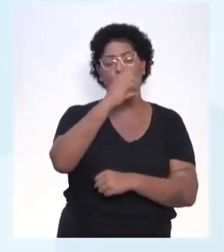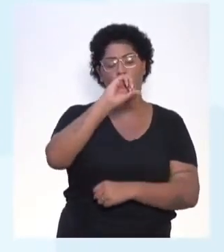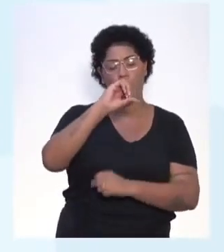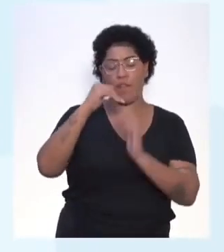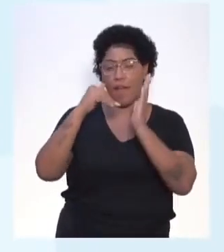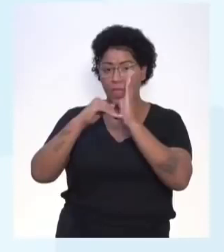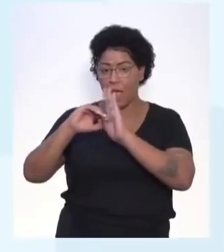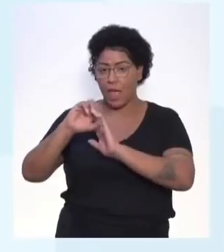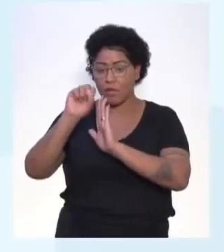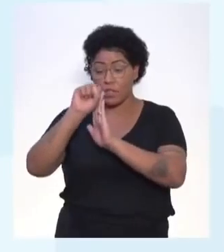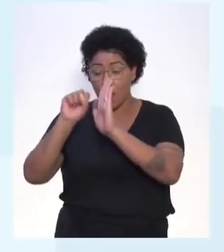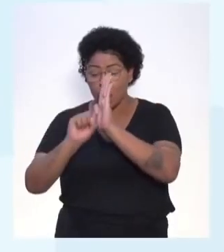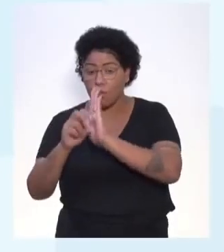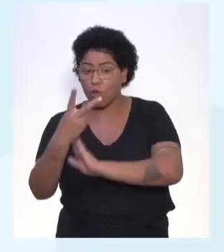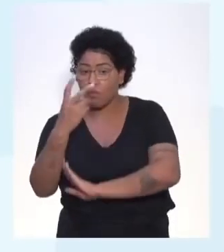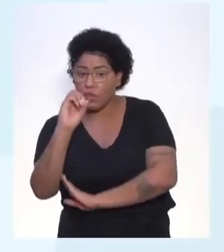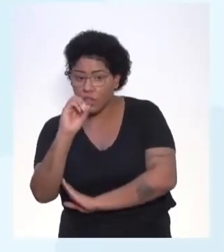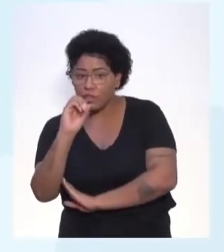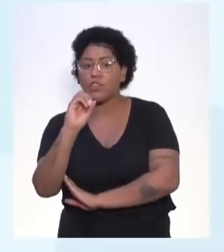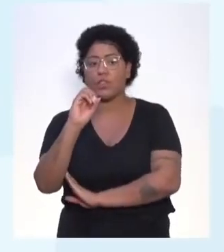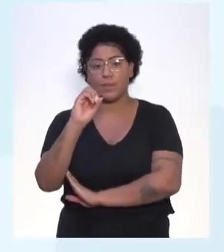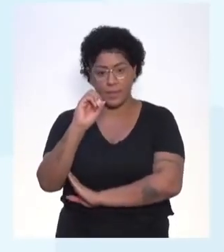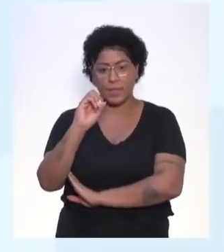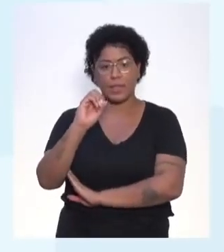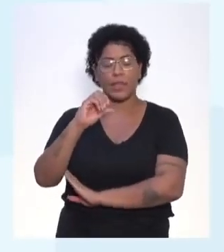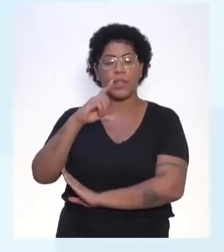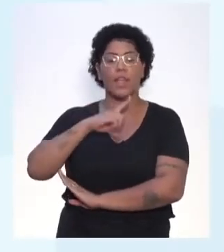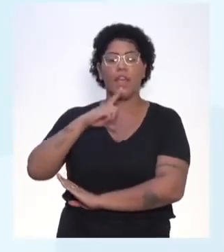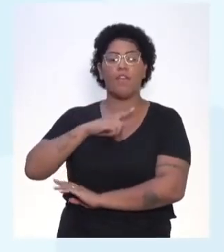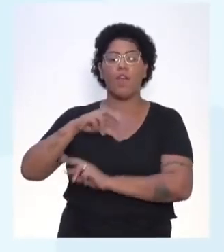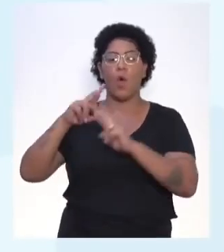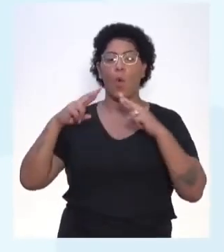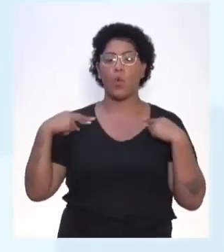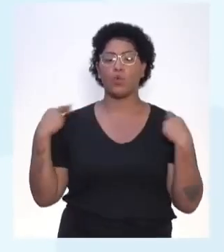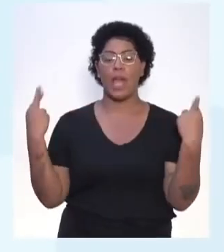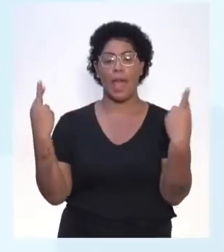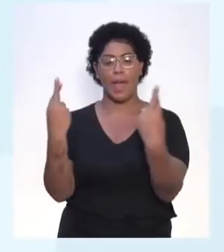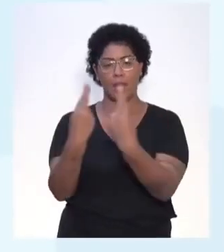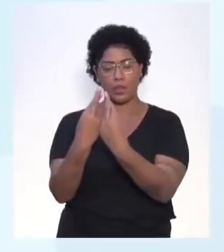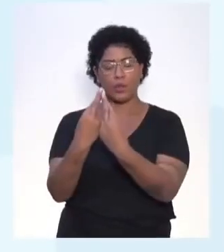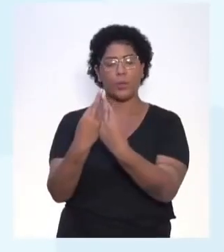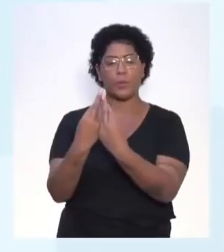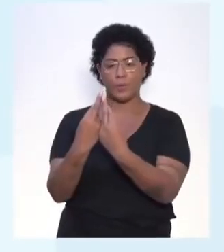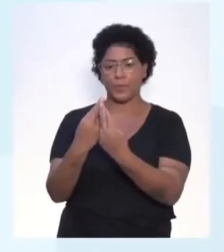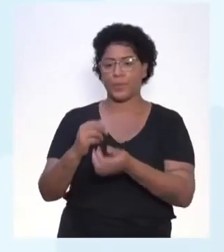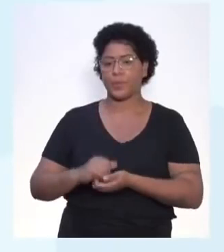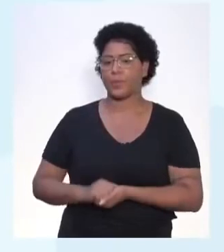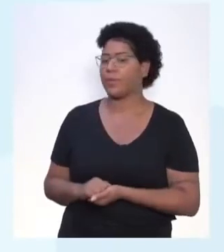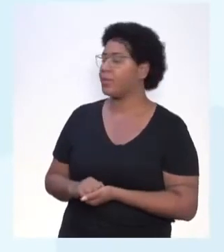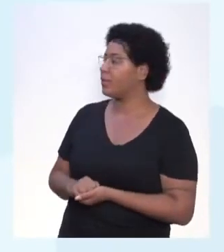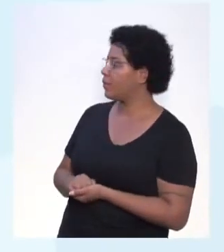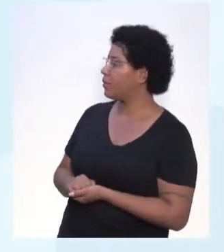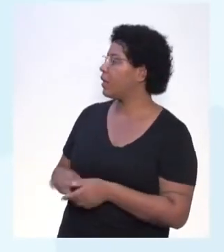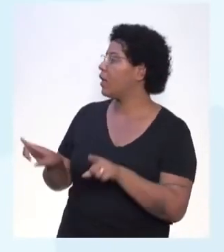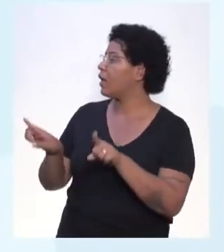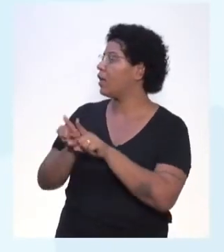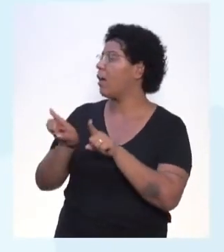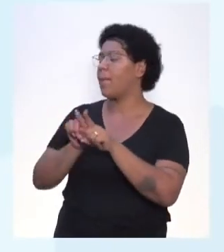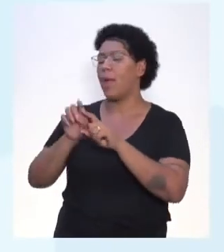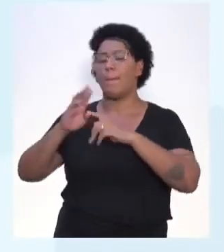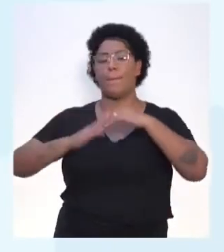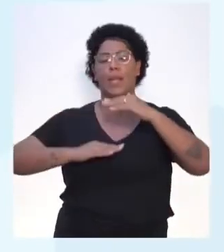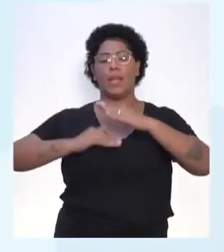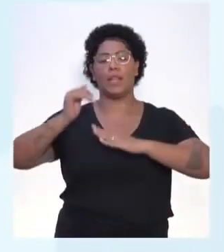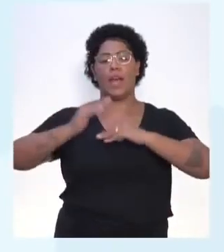caracterizando o imperialismo europeu sobre esses continentes. A habilidade do currículo do Estado de São Paulo é